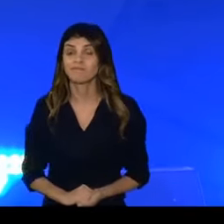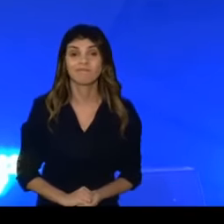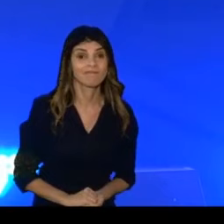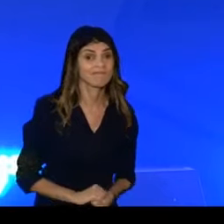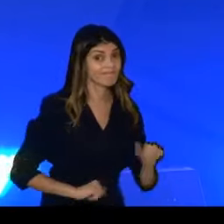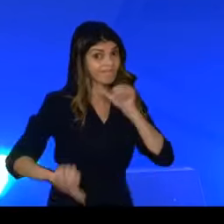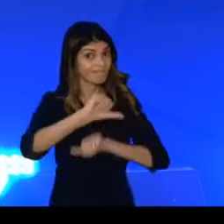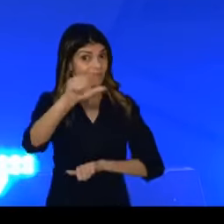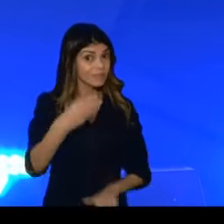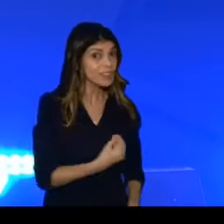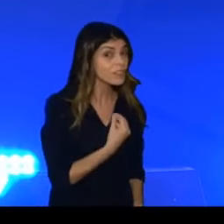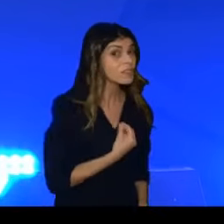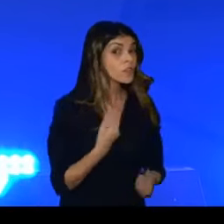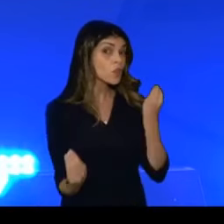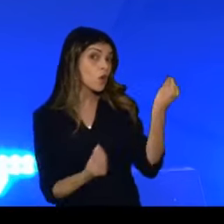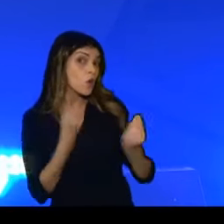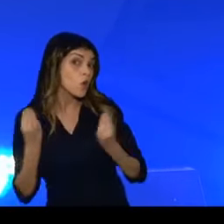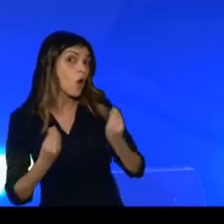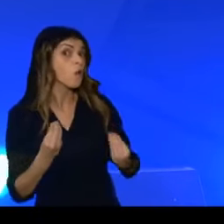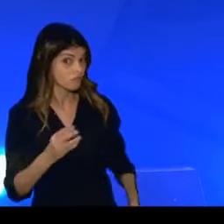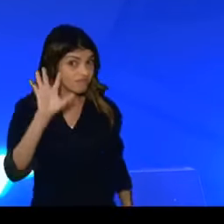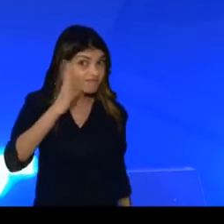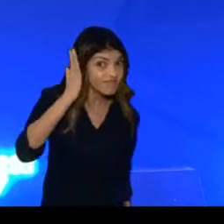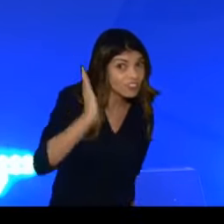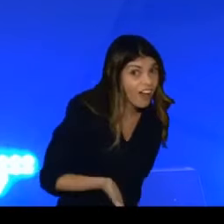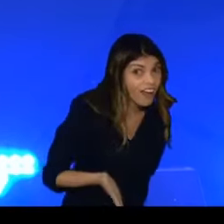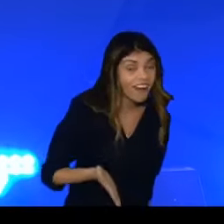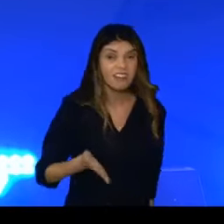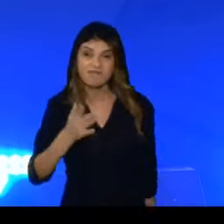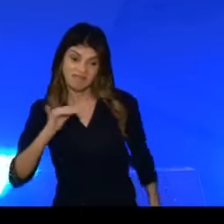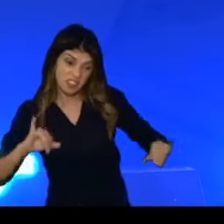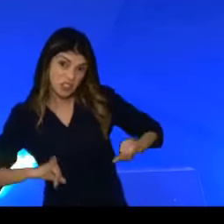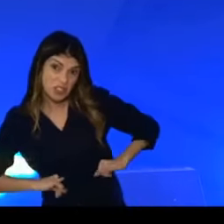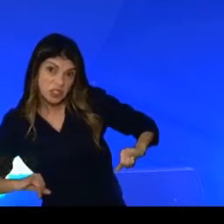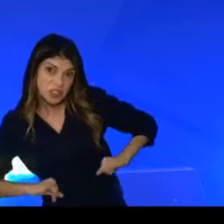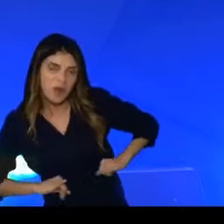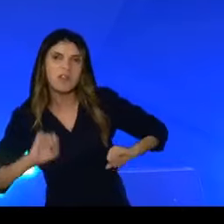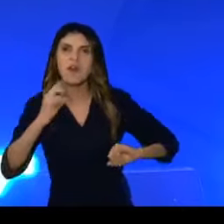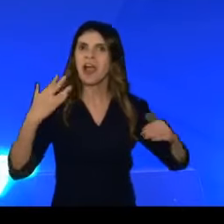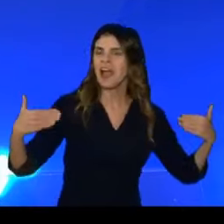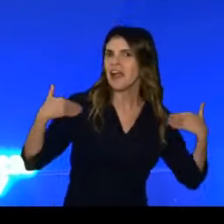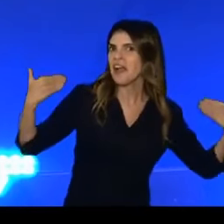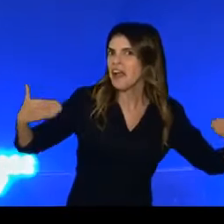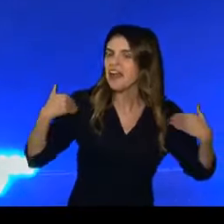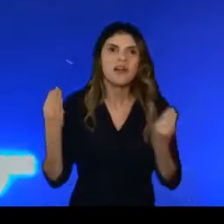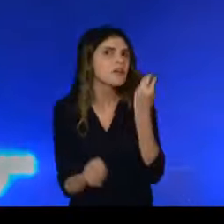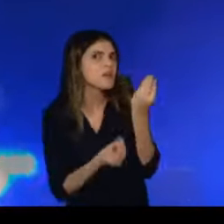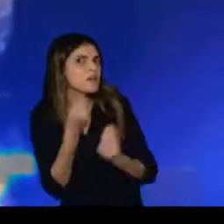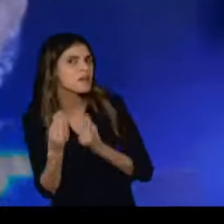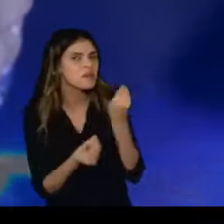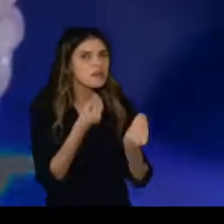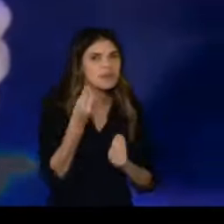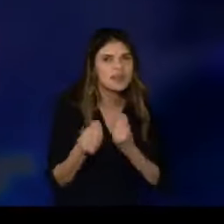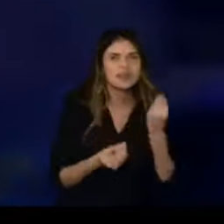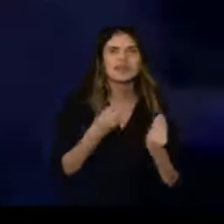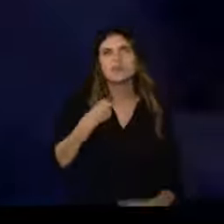Como estás, meu irmão, com tua cruz? Se chorando ou cantando a condos,